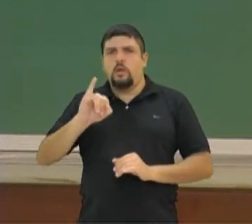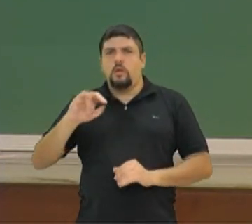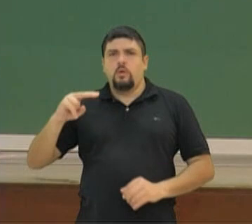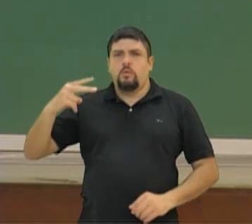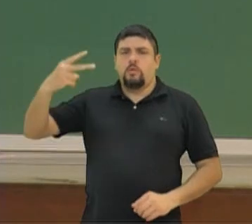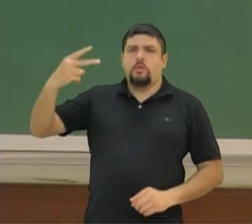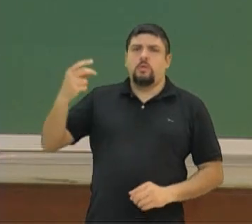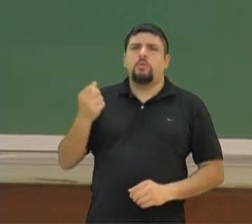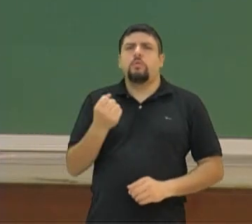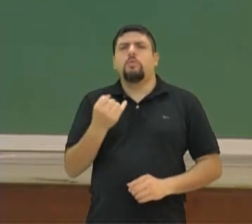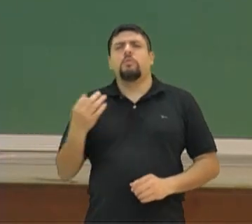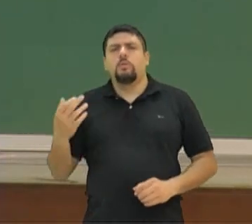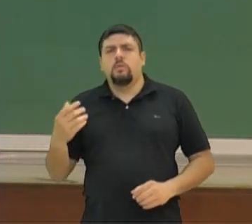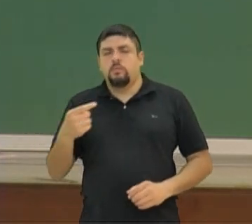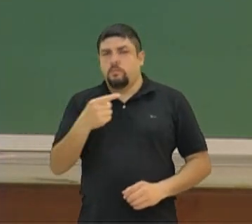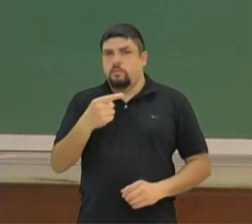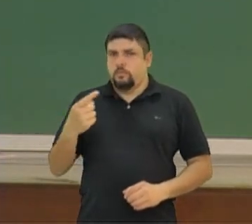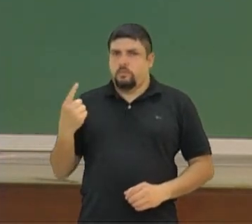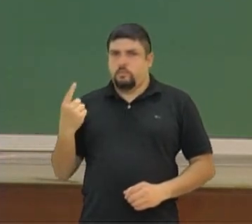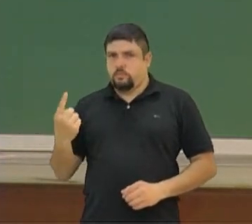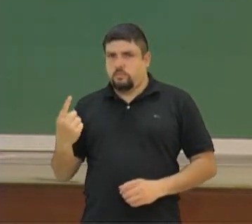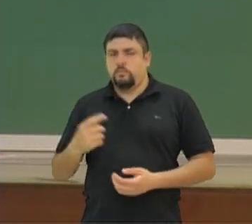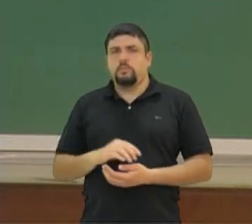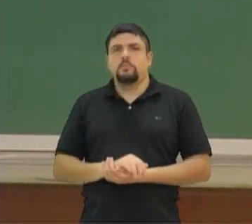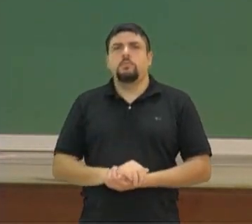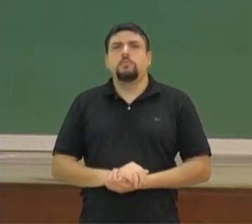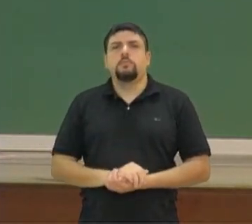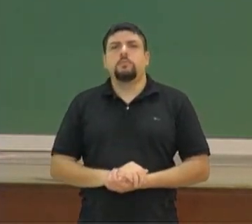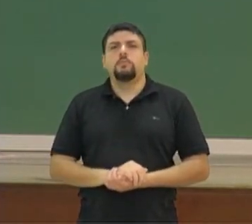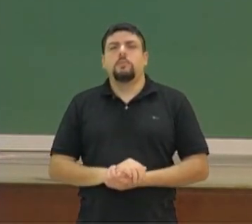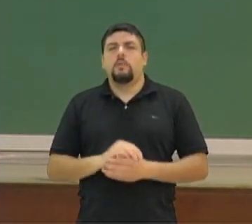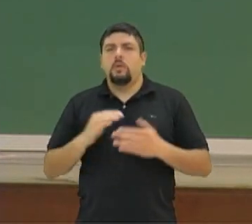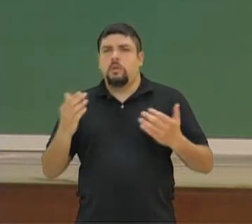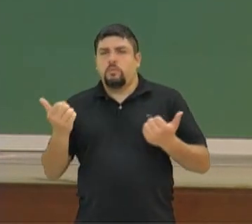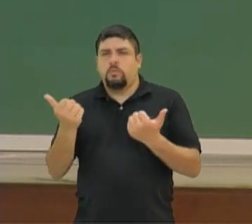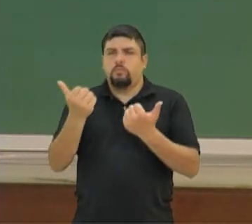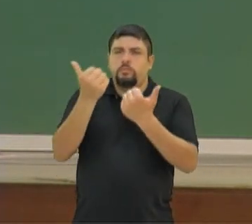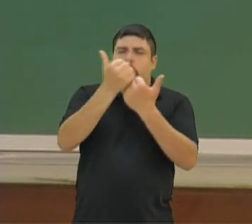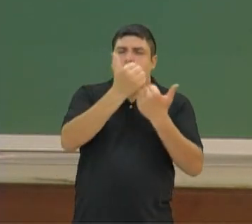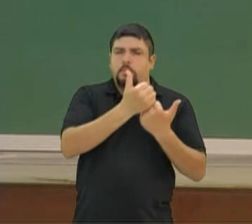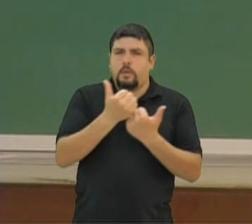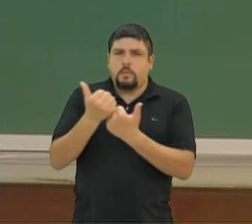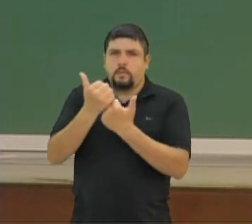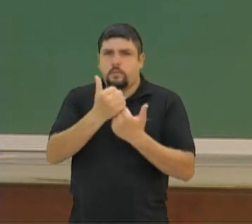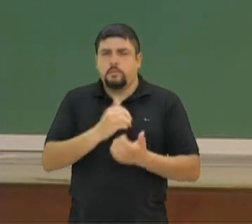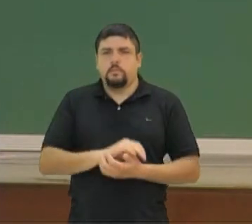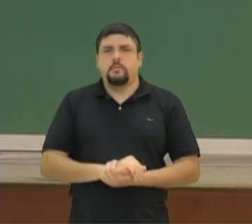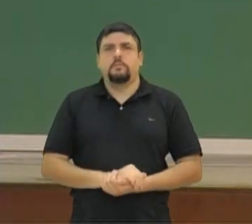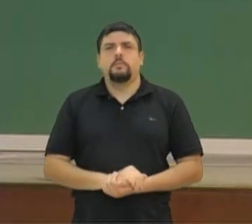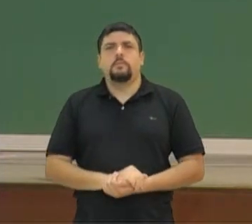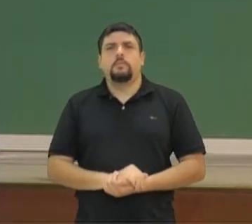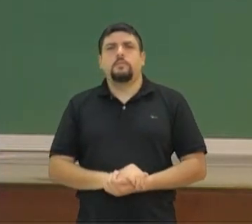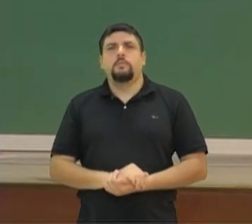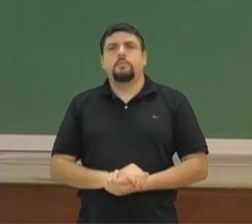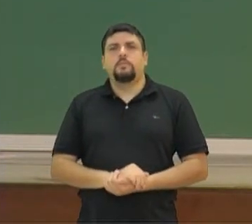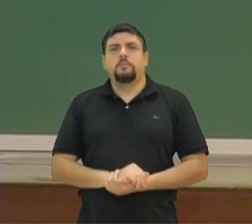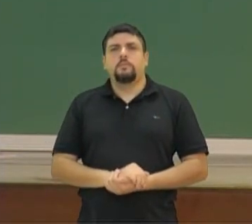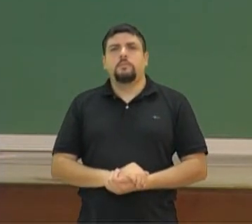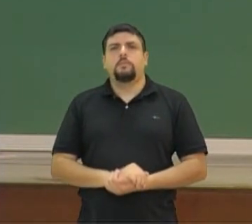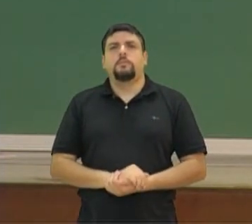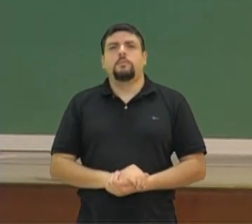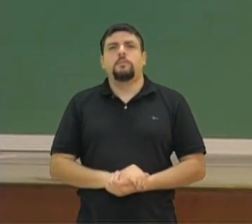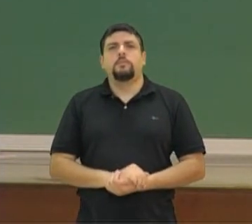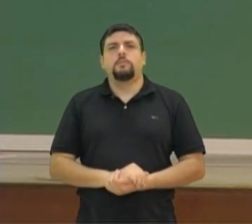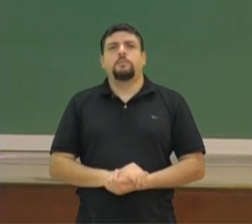I ao quadrado vale menos 1. Então, fazendo as substituições, você vai chegar no polinômio menos x